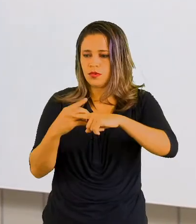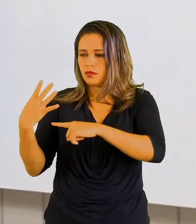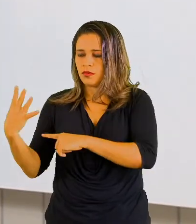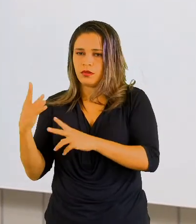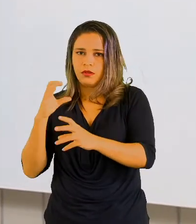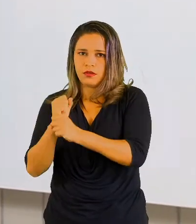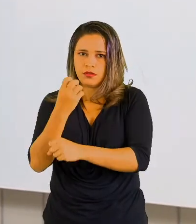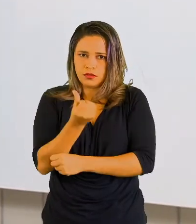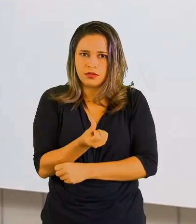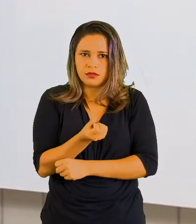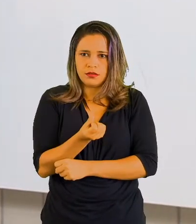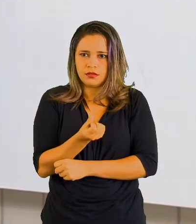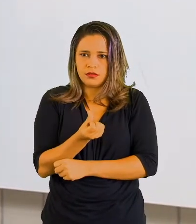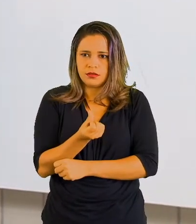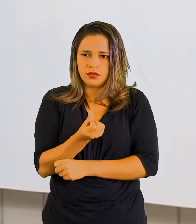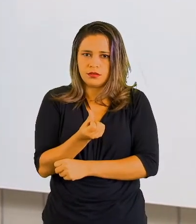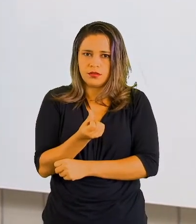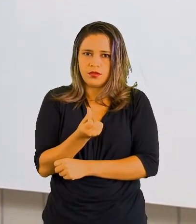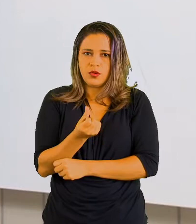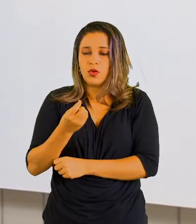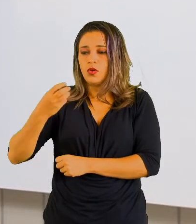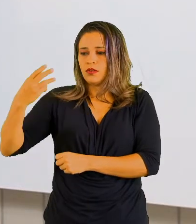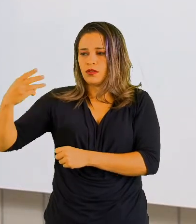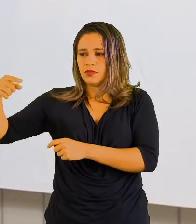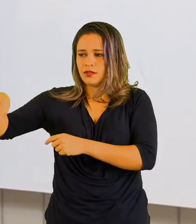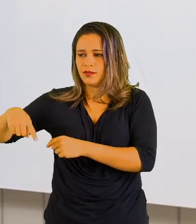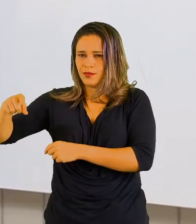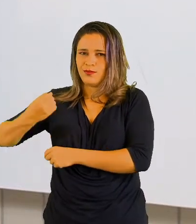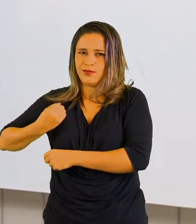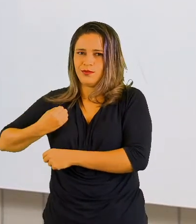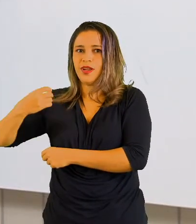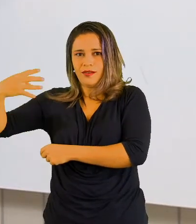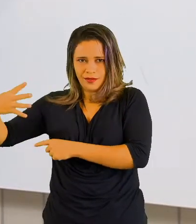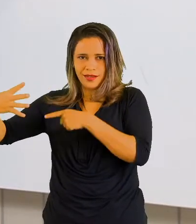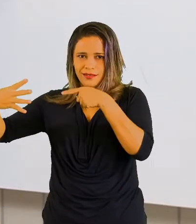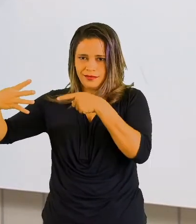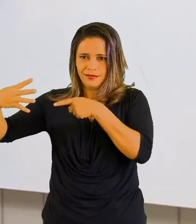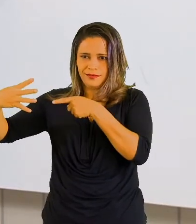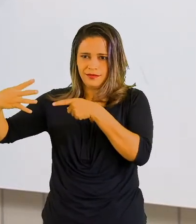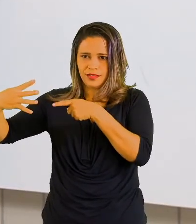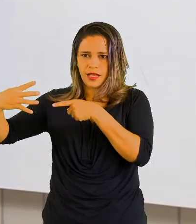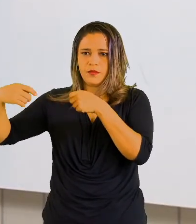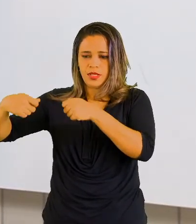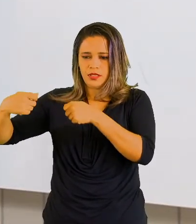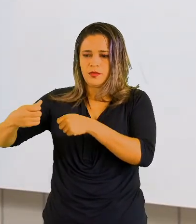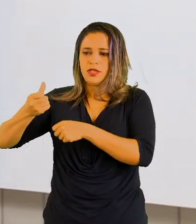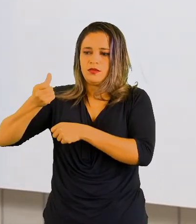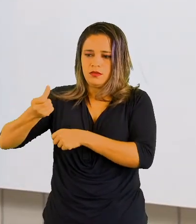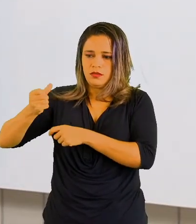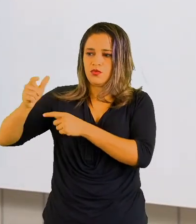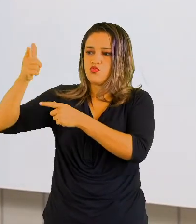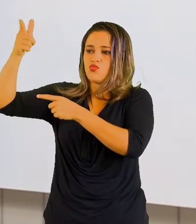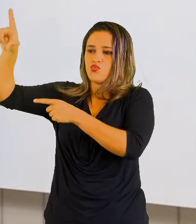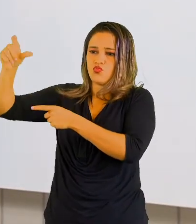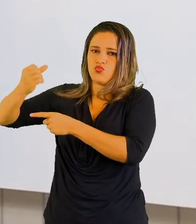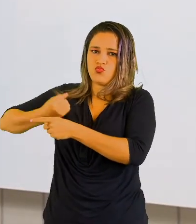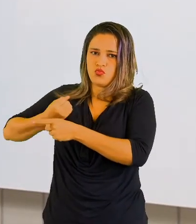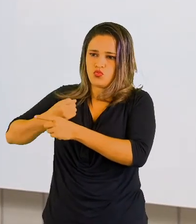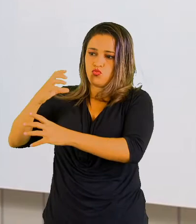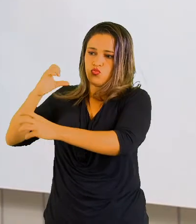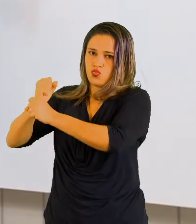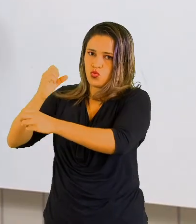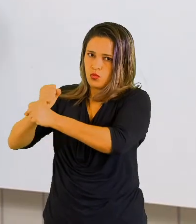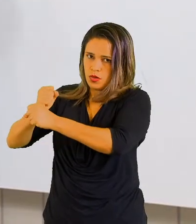o terceiro termo é 4. Você precisa pegar o 6 e um outro número que somado dê